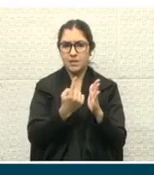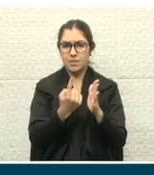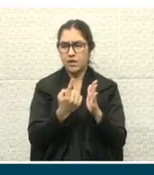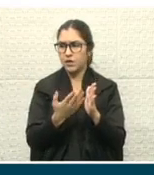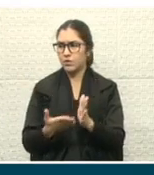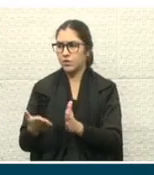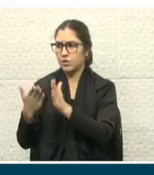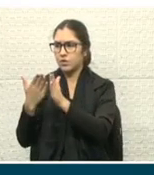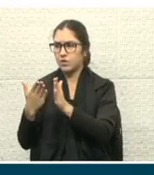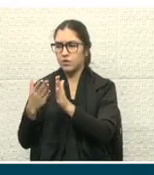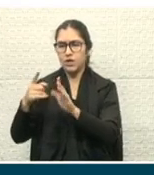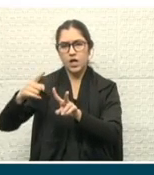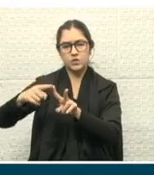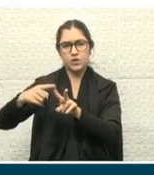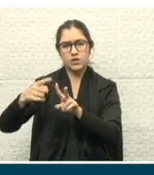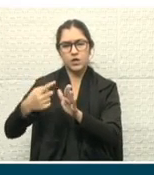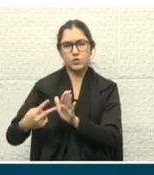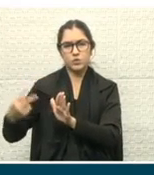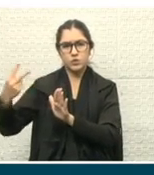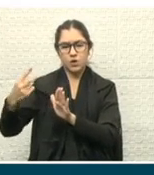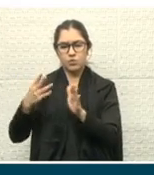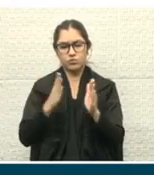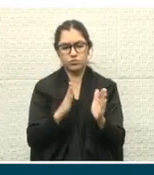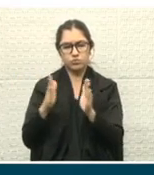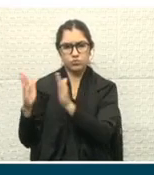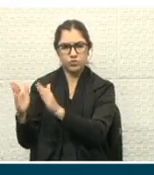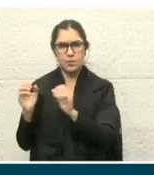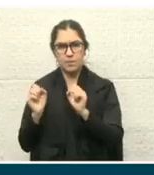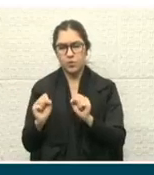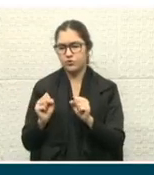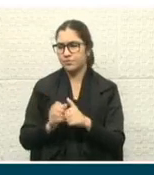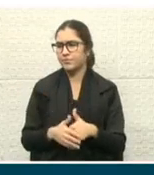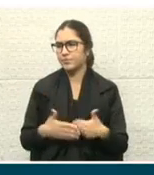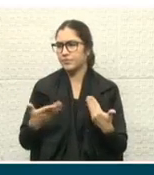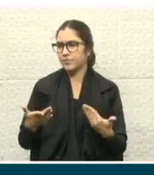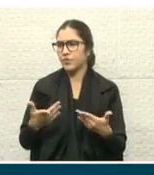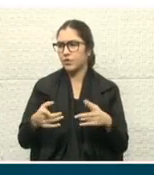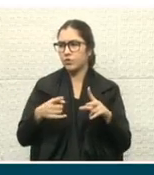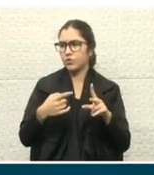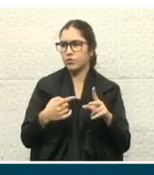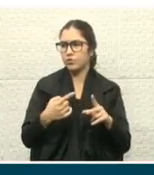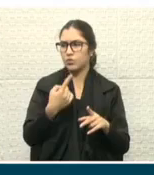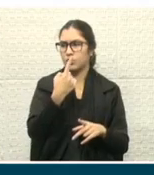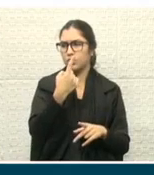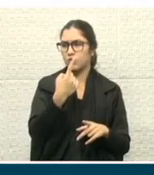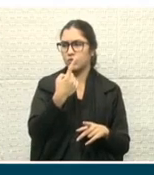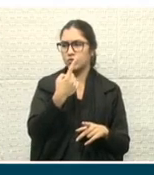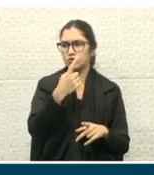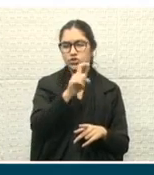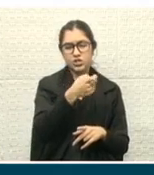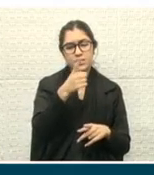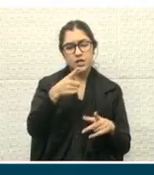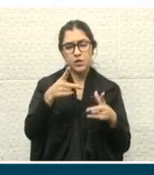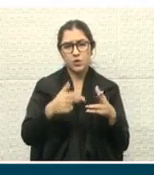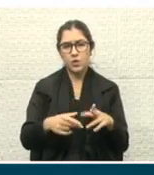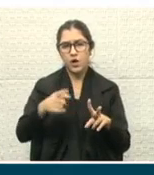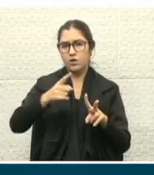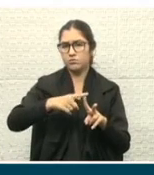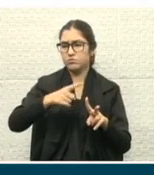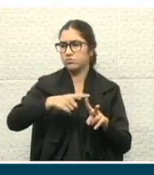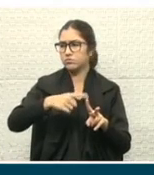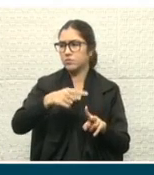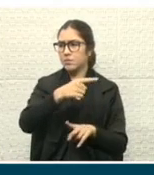pela raiz quadrada do segundo. Então, o x ele é tal que é igual a raiz de menos